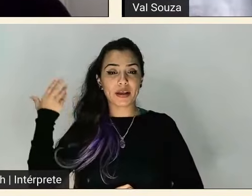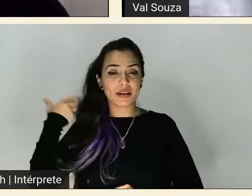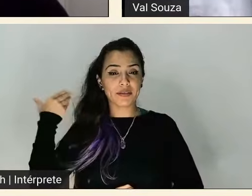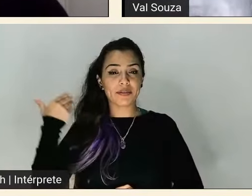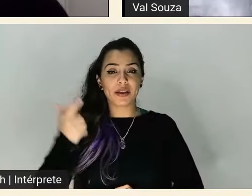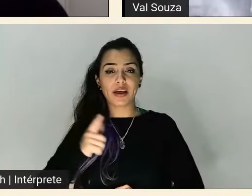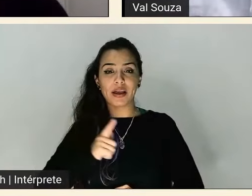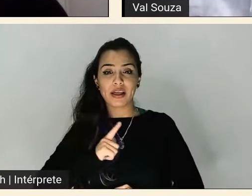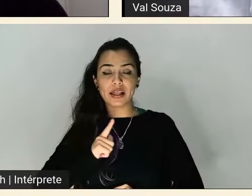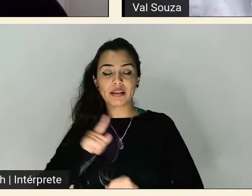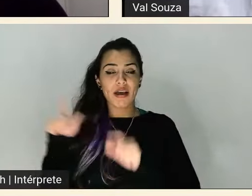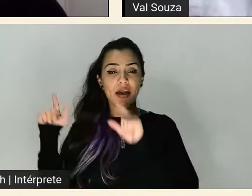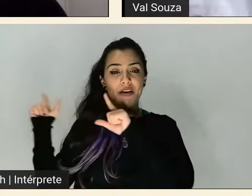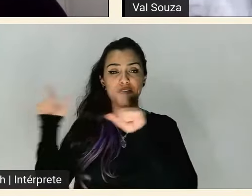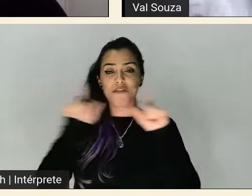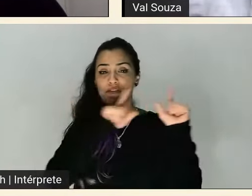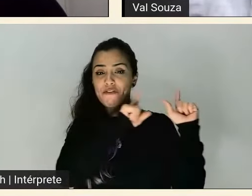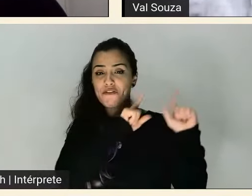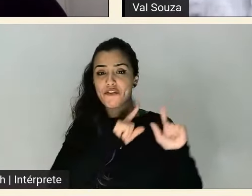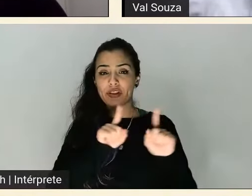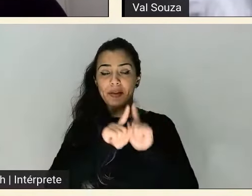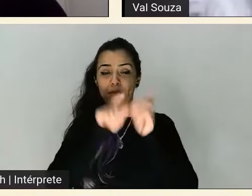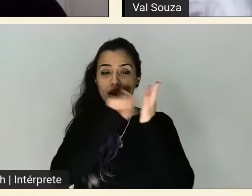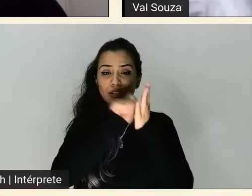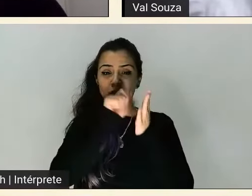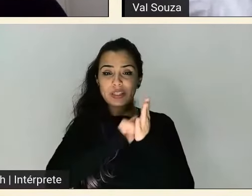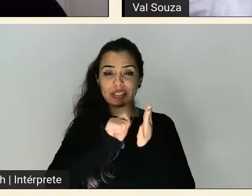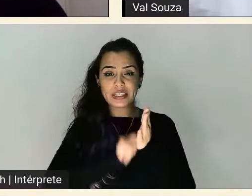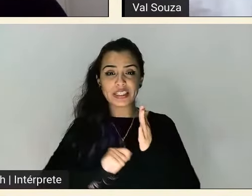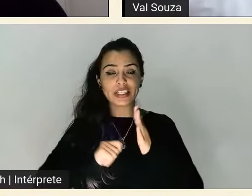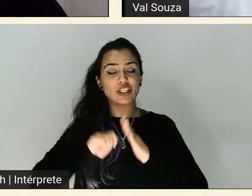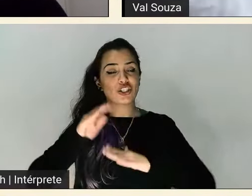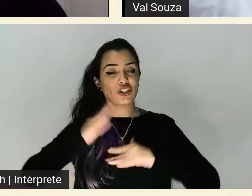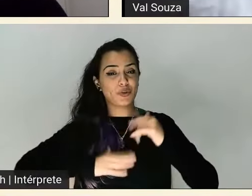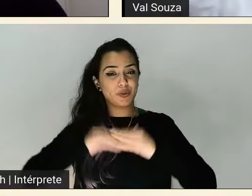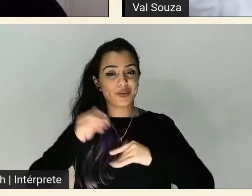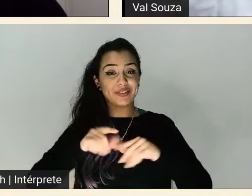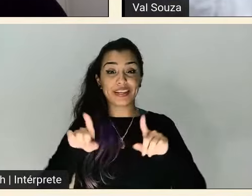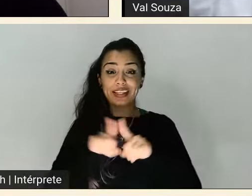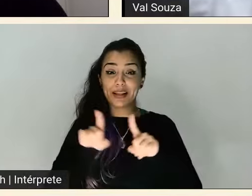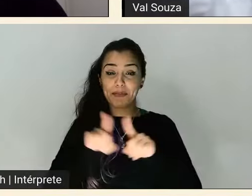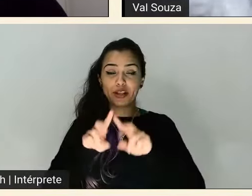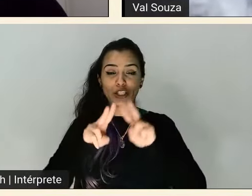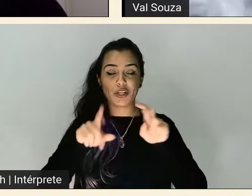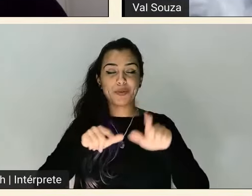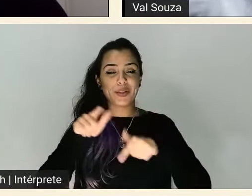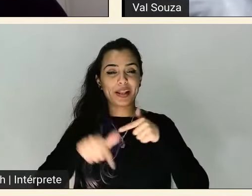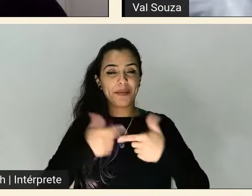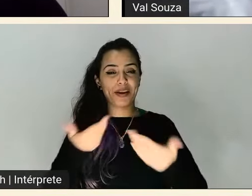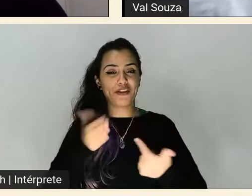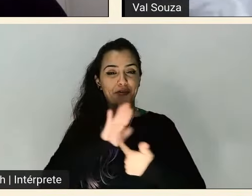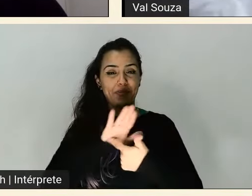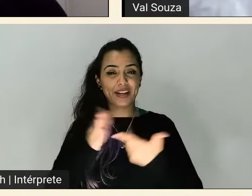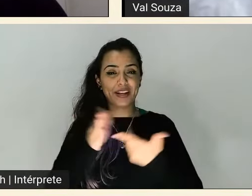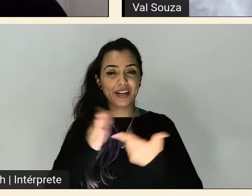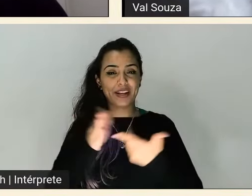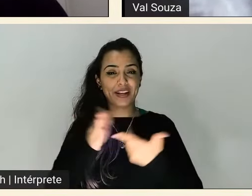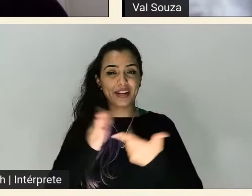tem fotos e anotações de projetos e inclusive do trabalho que eu vou apresentar hoje. Espero ter